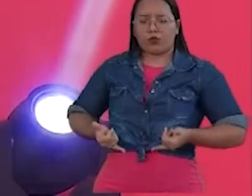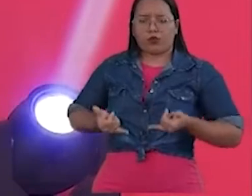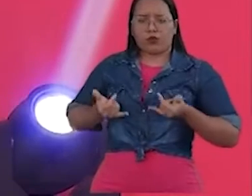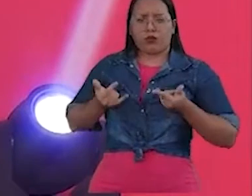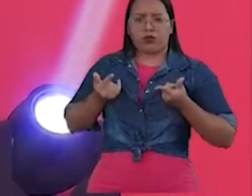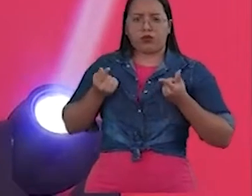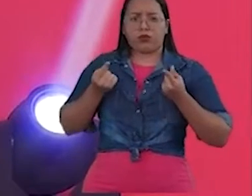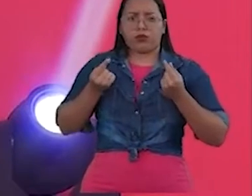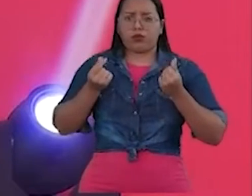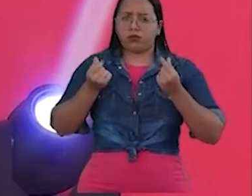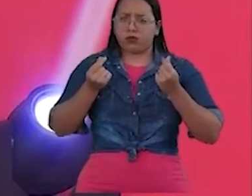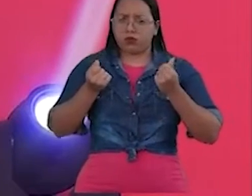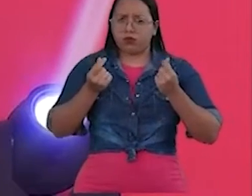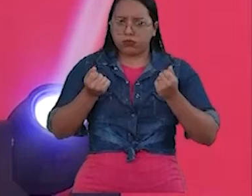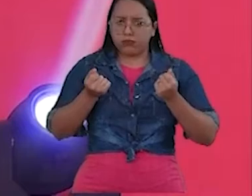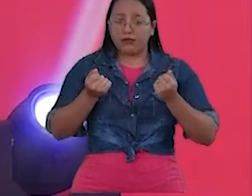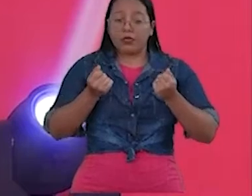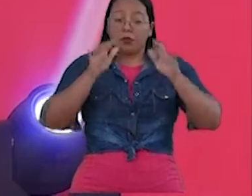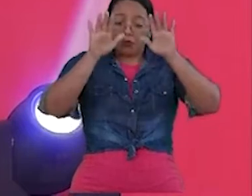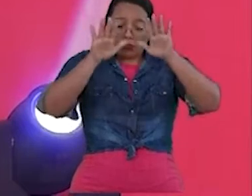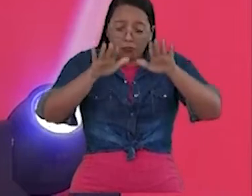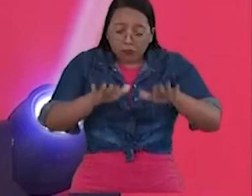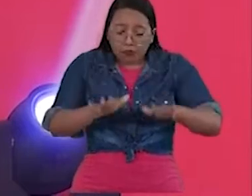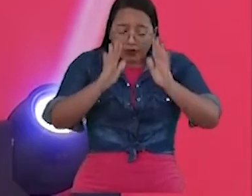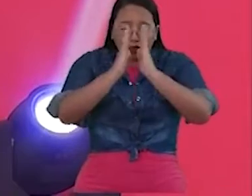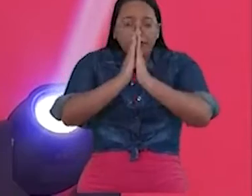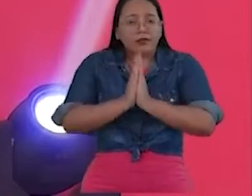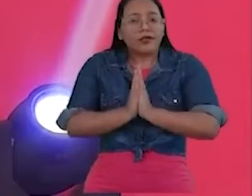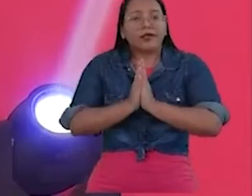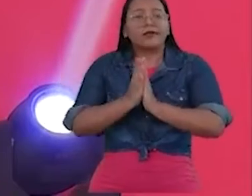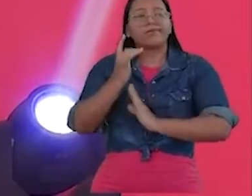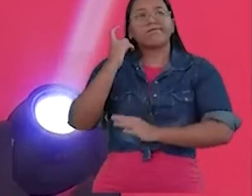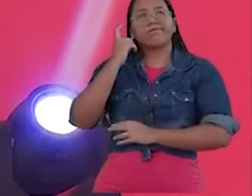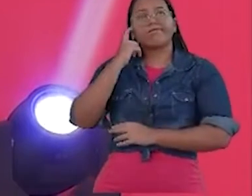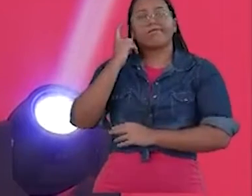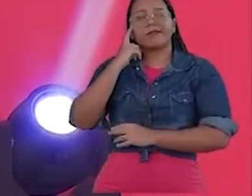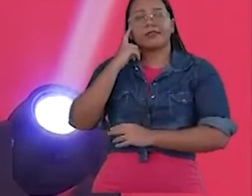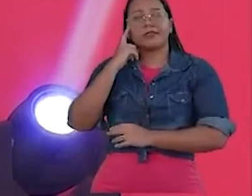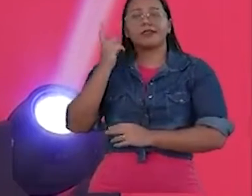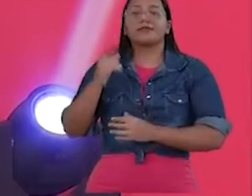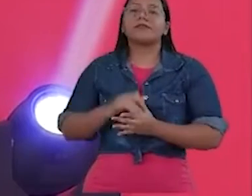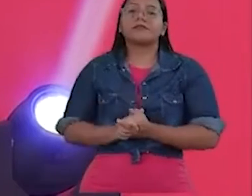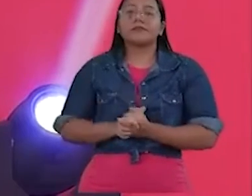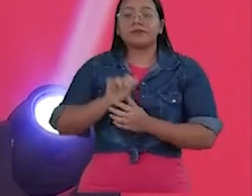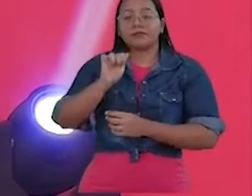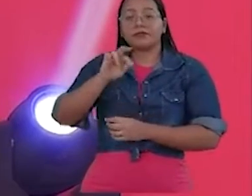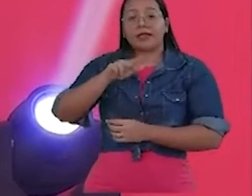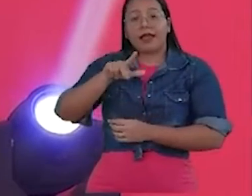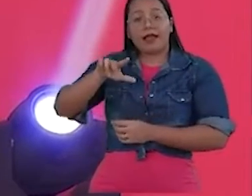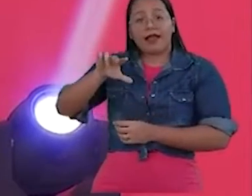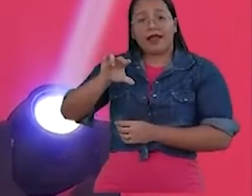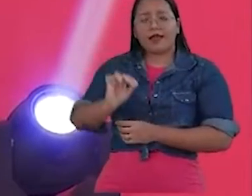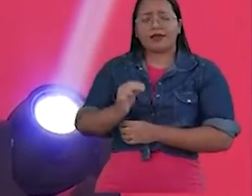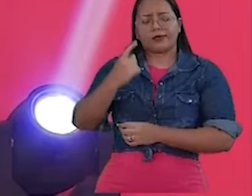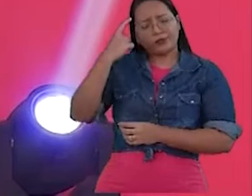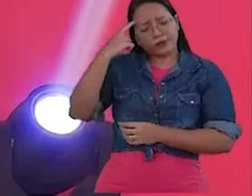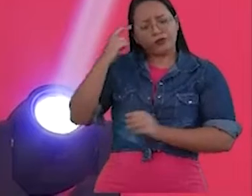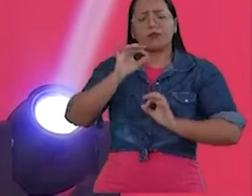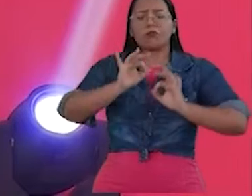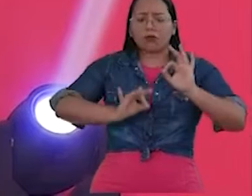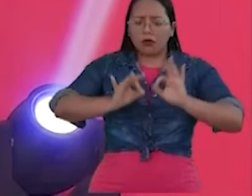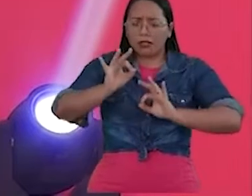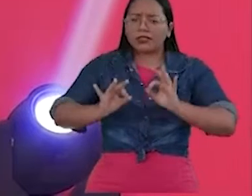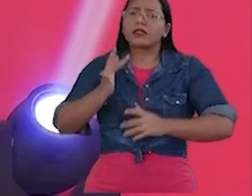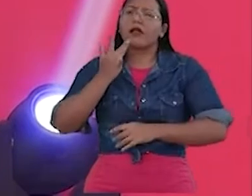cultivada, tão cultuada, melhor dizendo, e eles estavam, então, tendo essa... Arão tinha sido usado para materializar, através